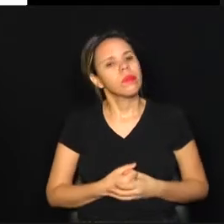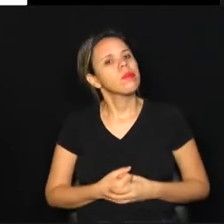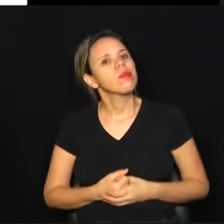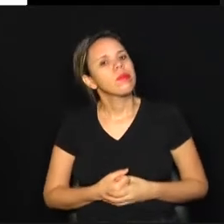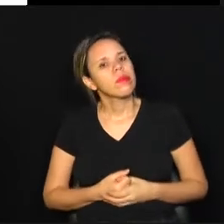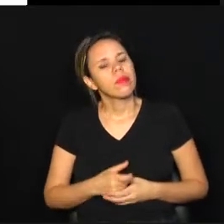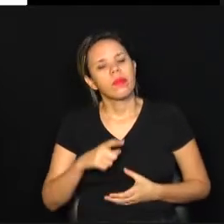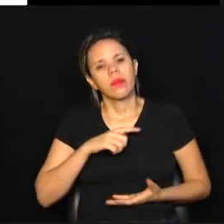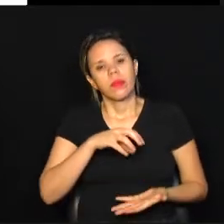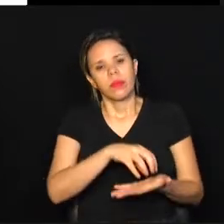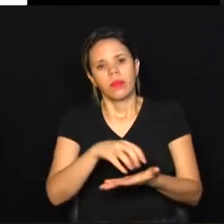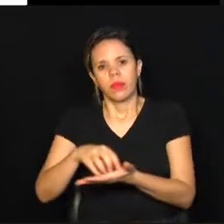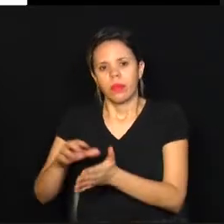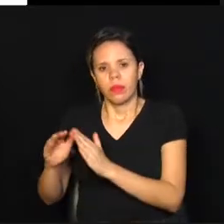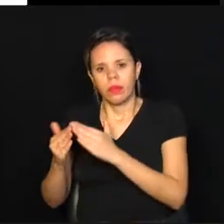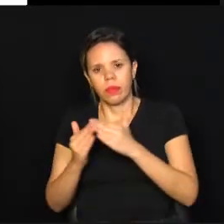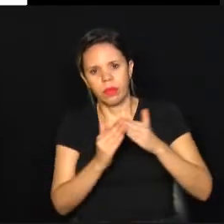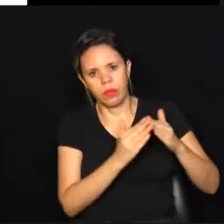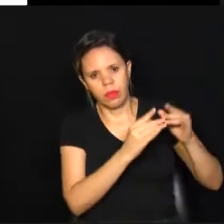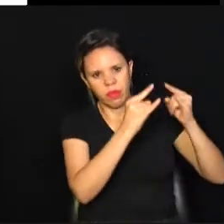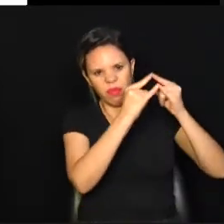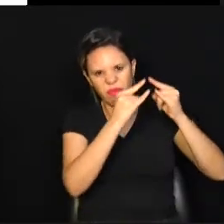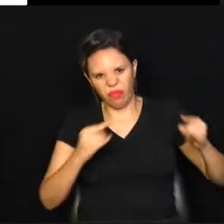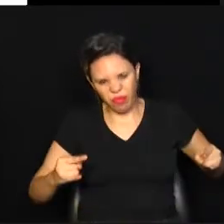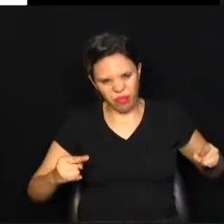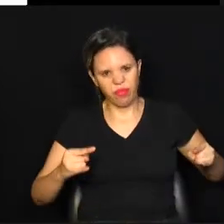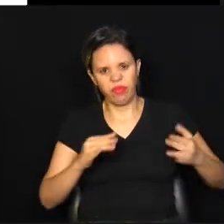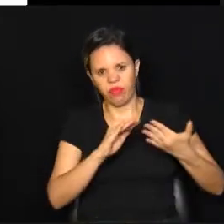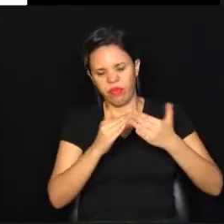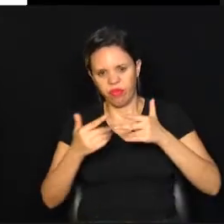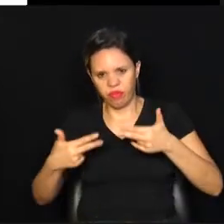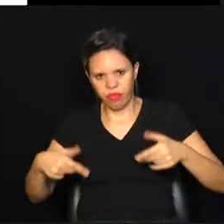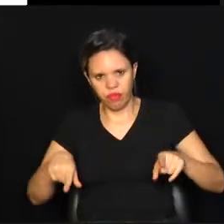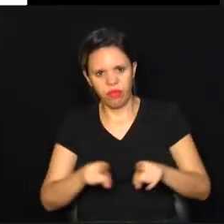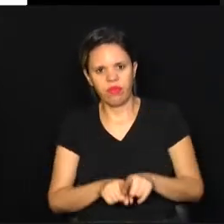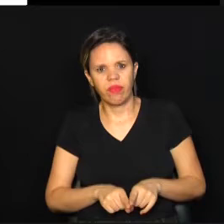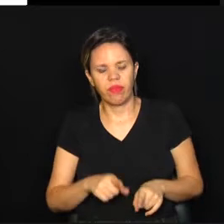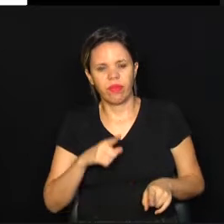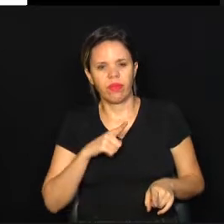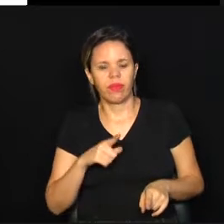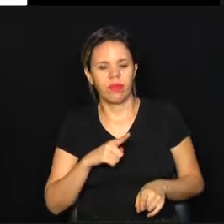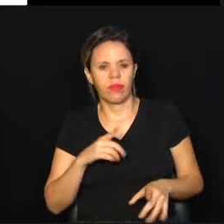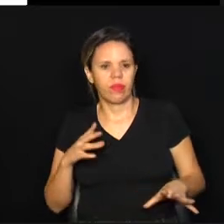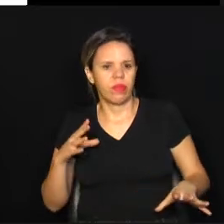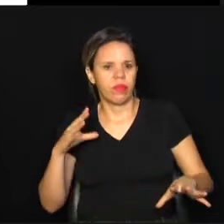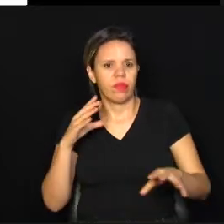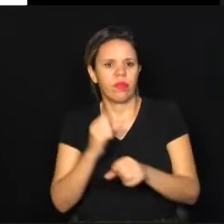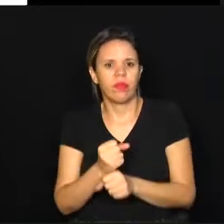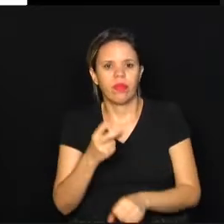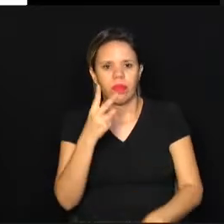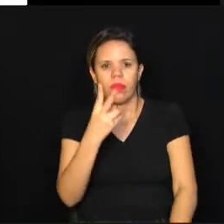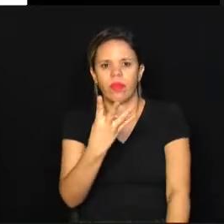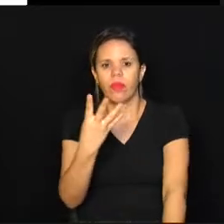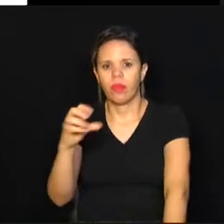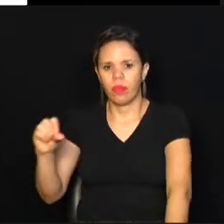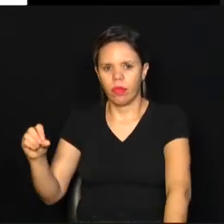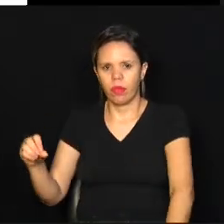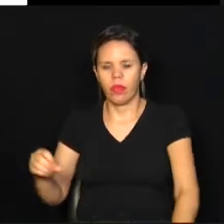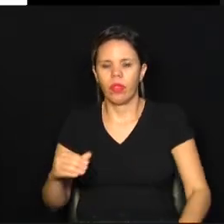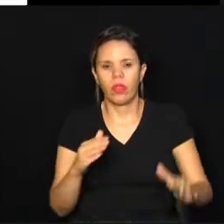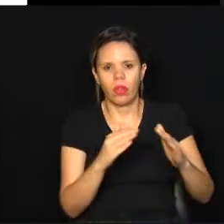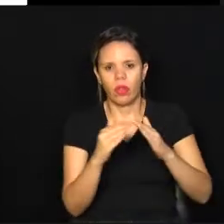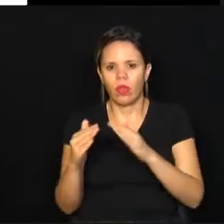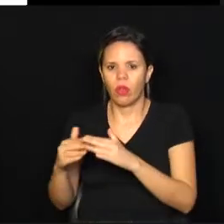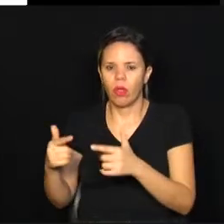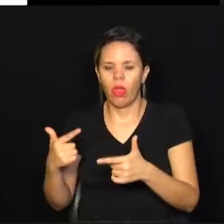tem núcleos, favelas, ocupações, né? Dentro aí um total de 249 assentamentos precários, fora